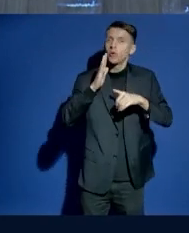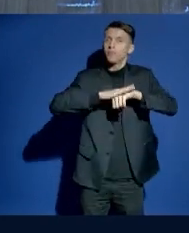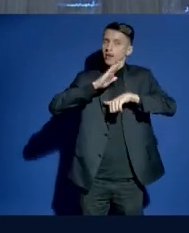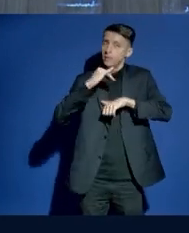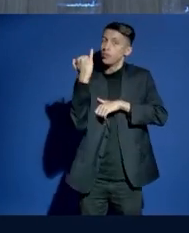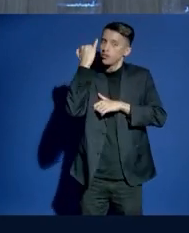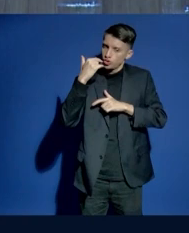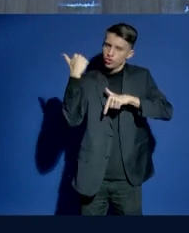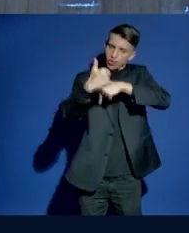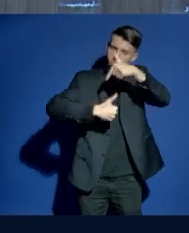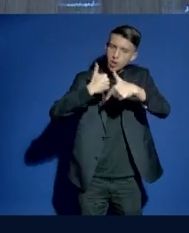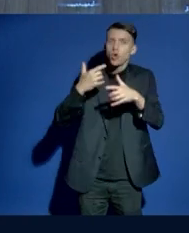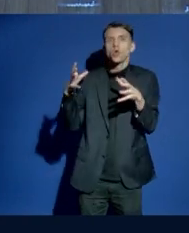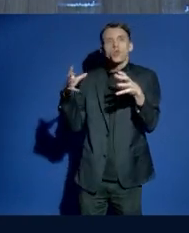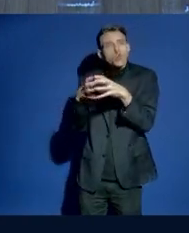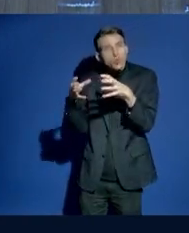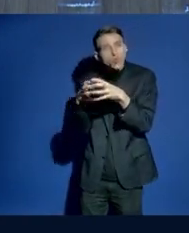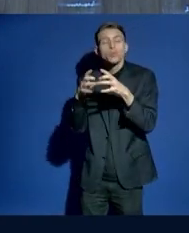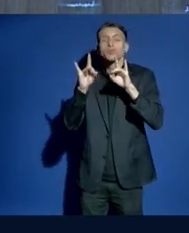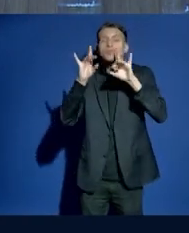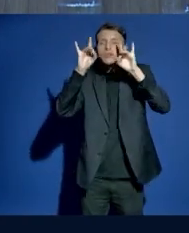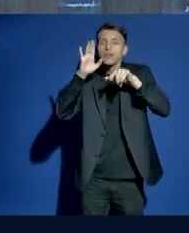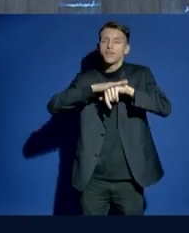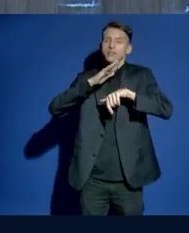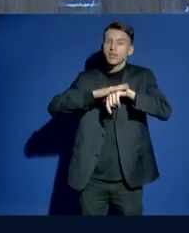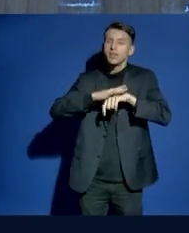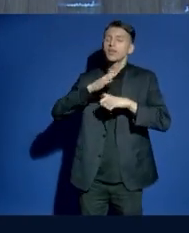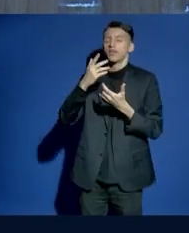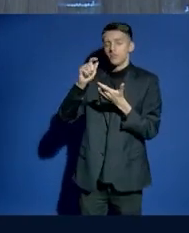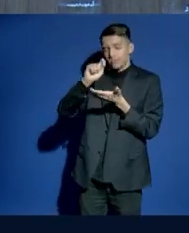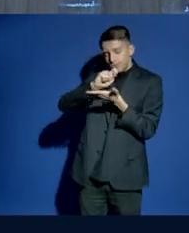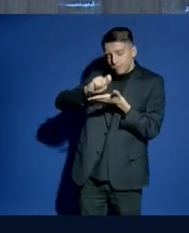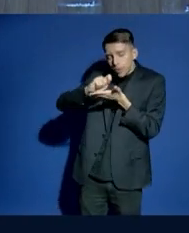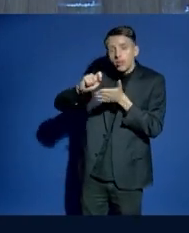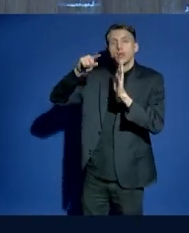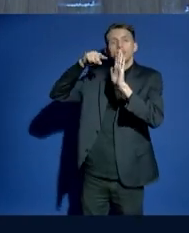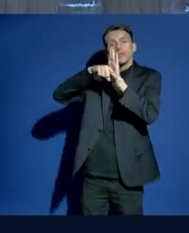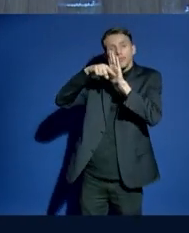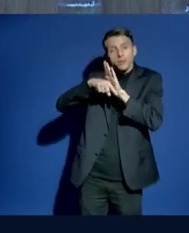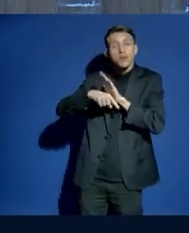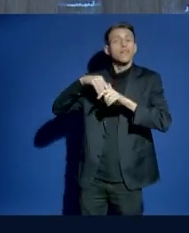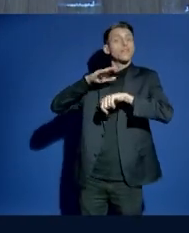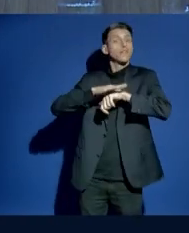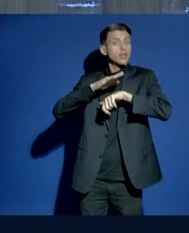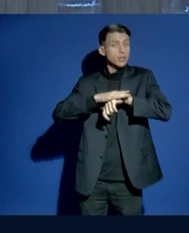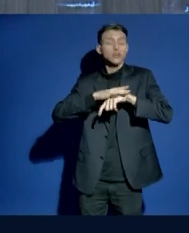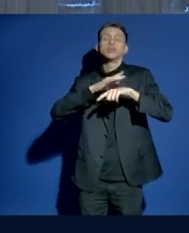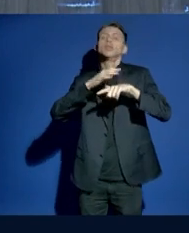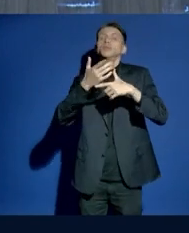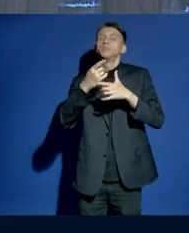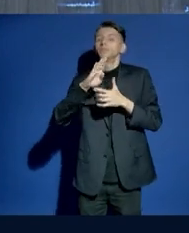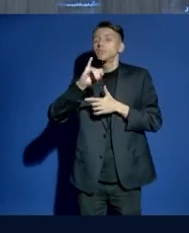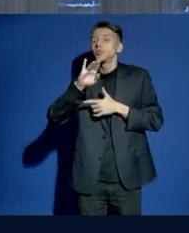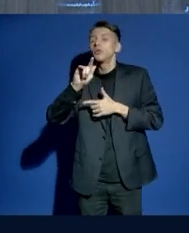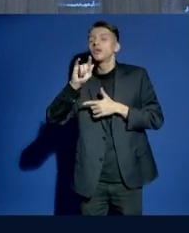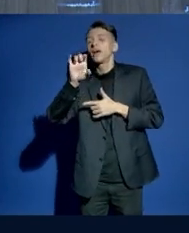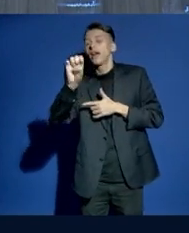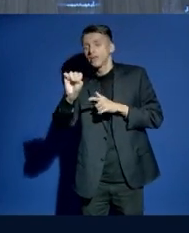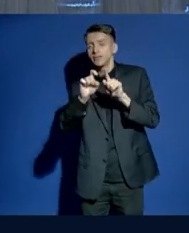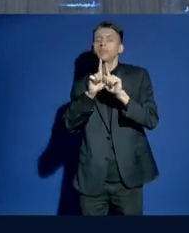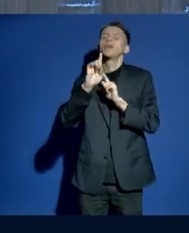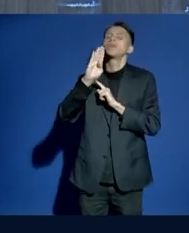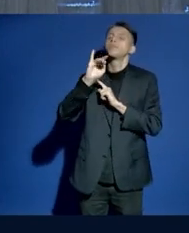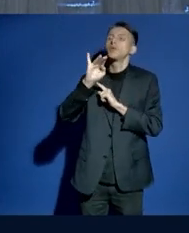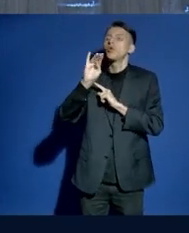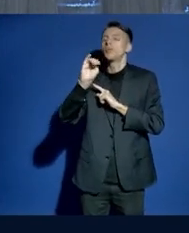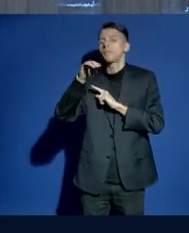equipe especializada fizemos boletins específicos da da produção de biogás biometano